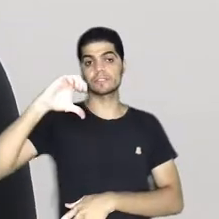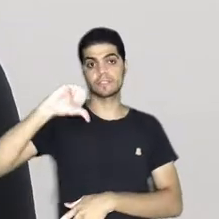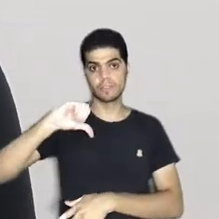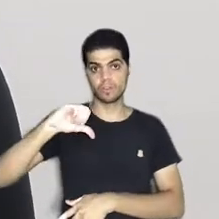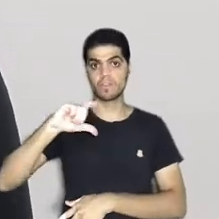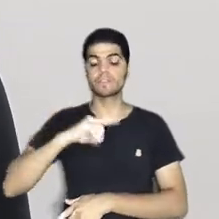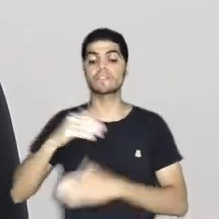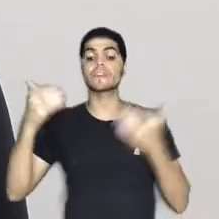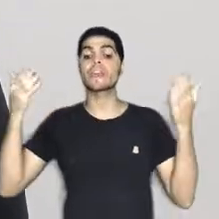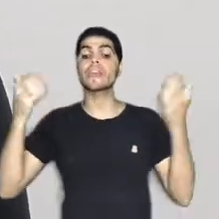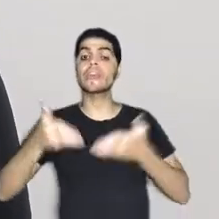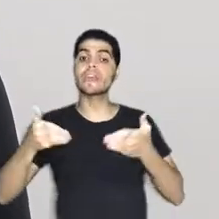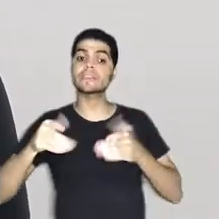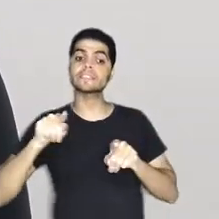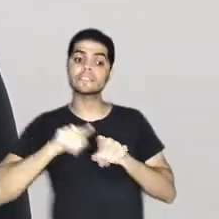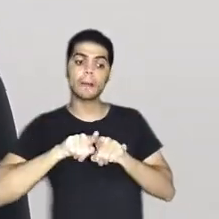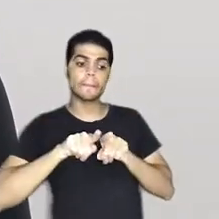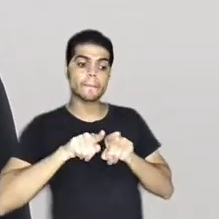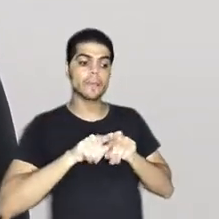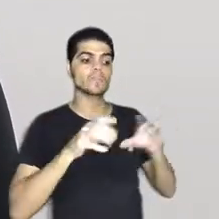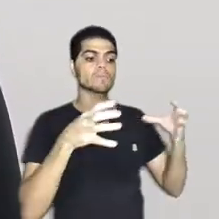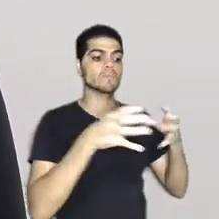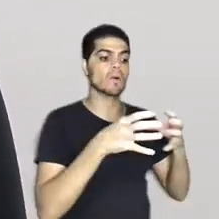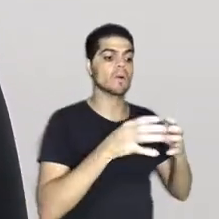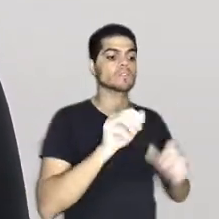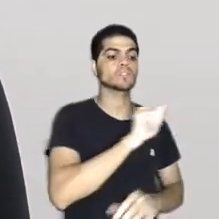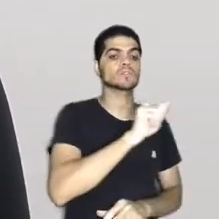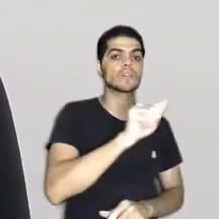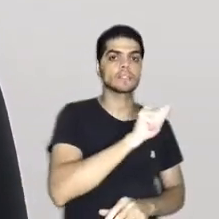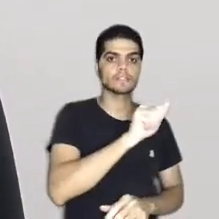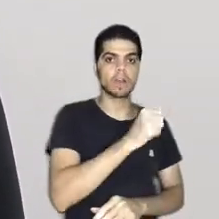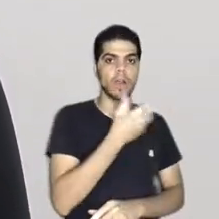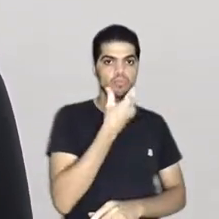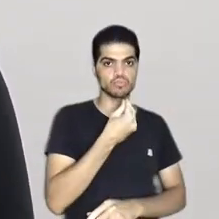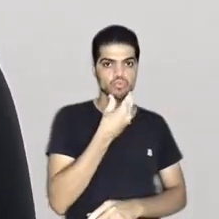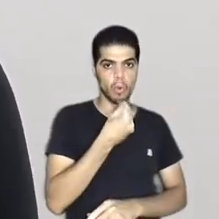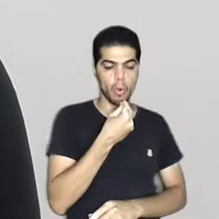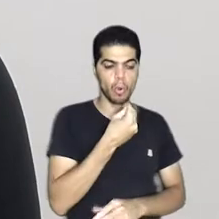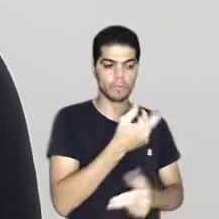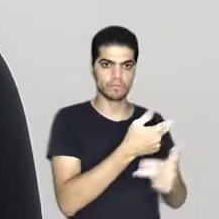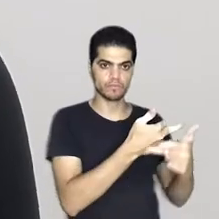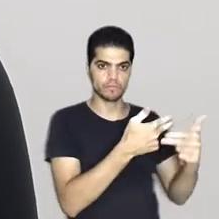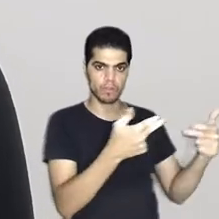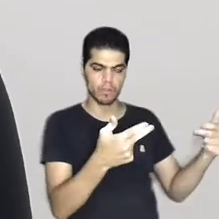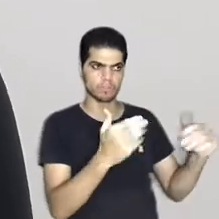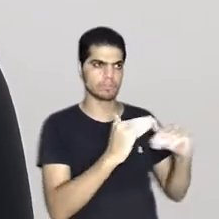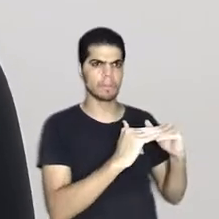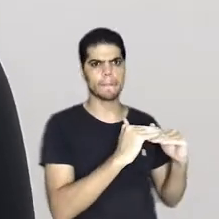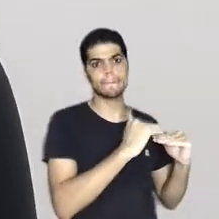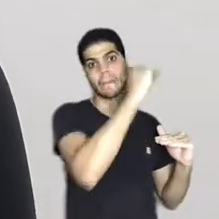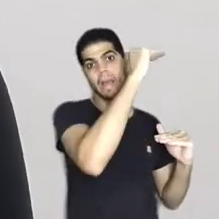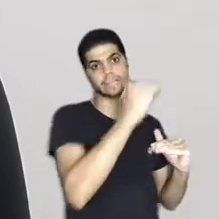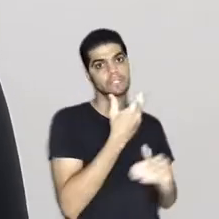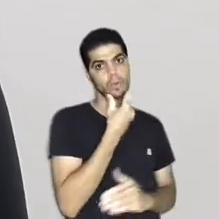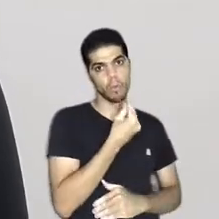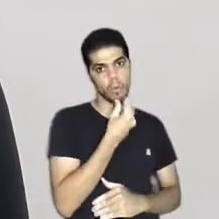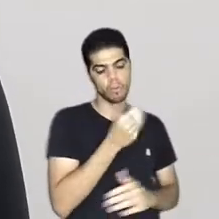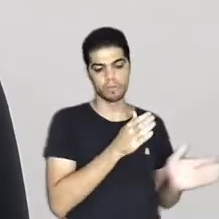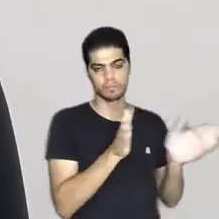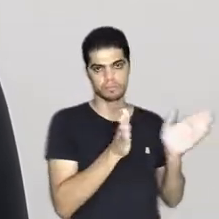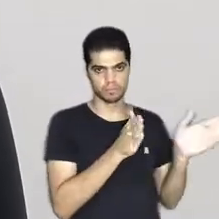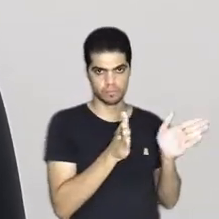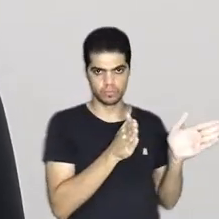como esse associativismo, essa associação de homens, de pessoas em geral, mas sobretudo de homens nesse